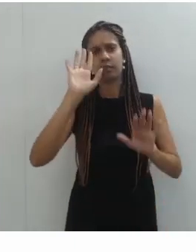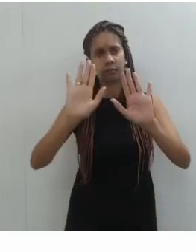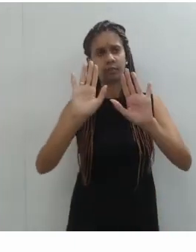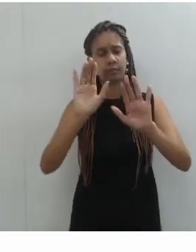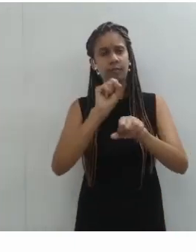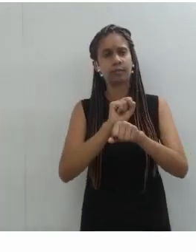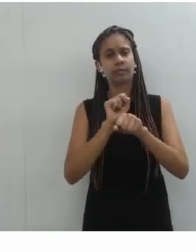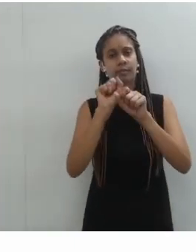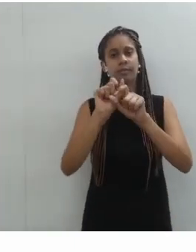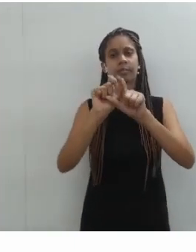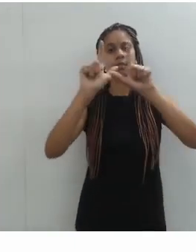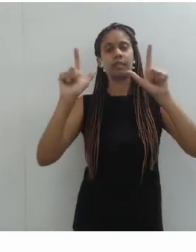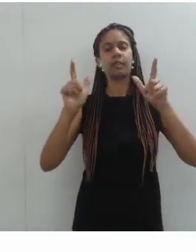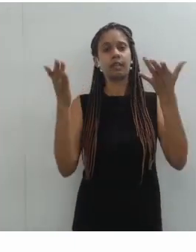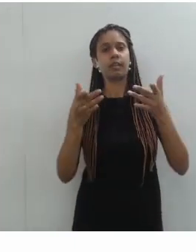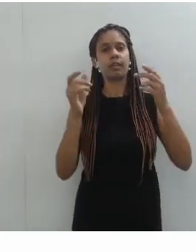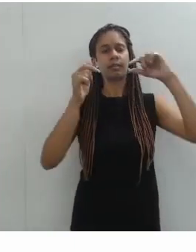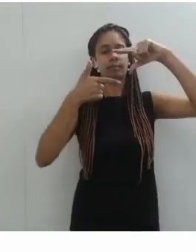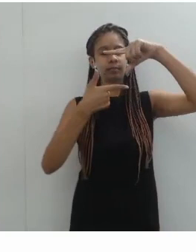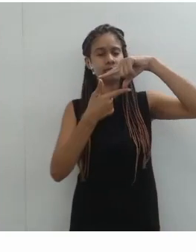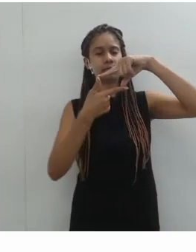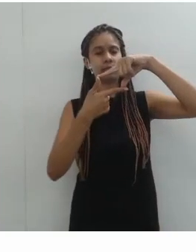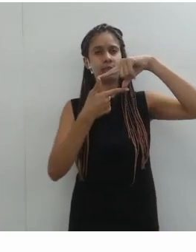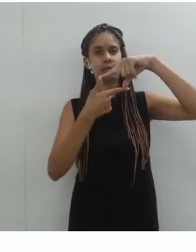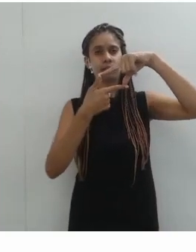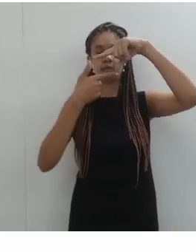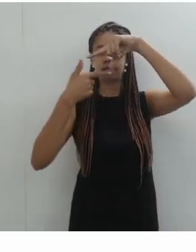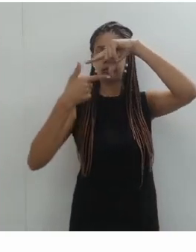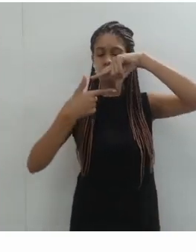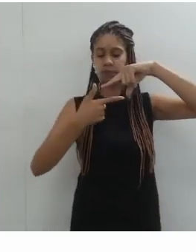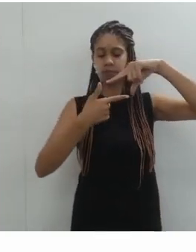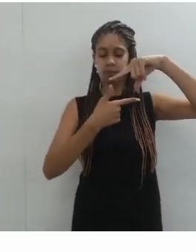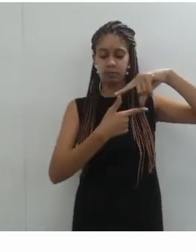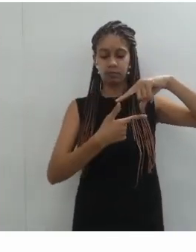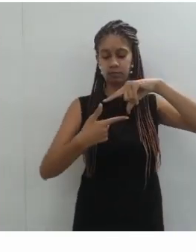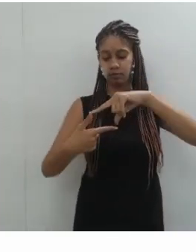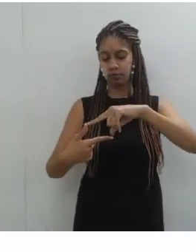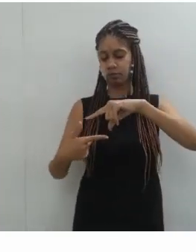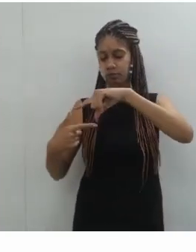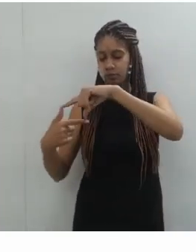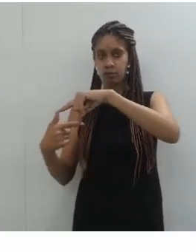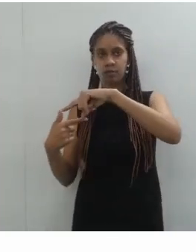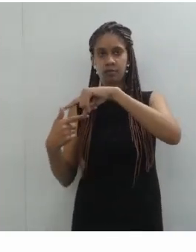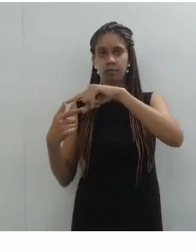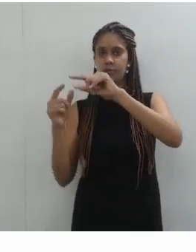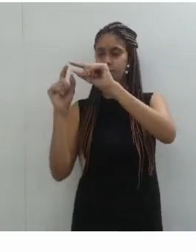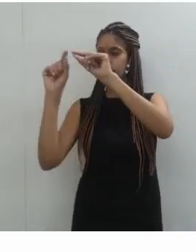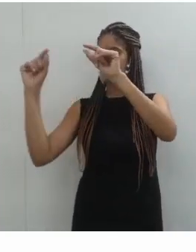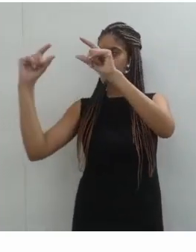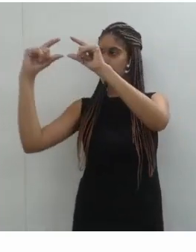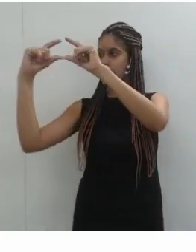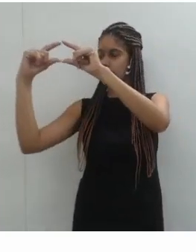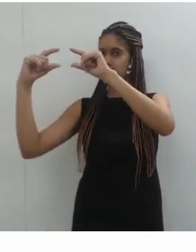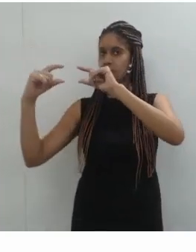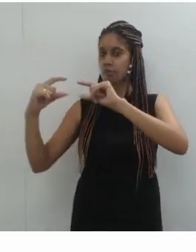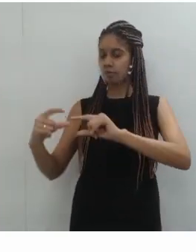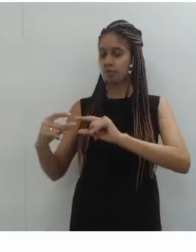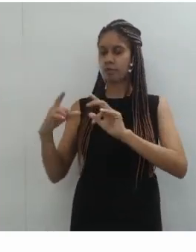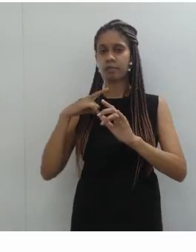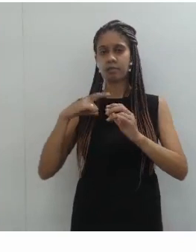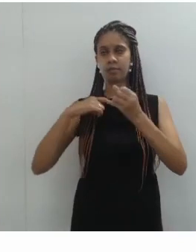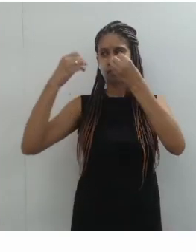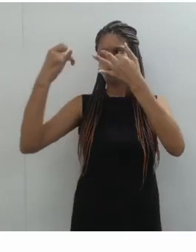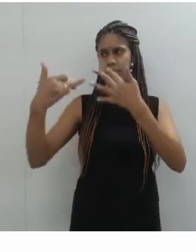tela, esse quadrinho, esse mosaicozinho, na qual você tem as tipificações de fontes